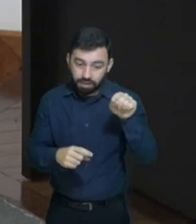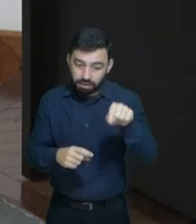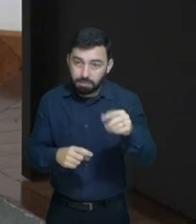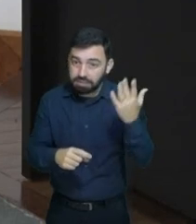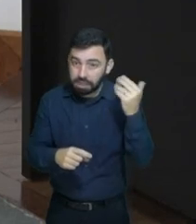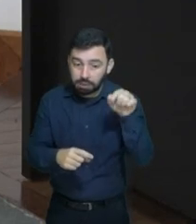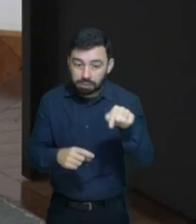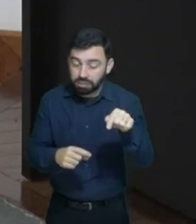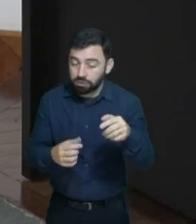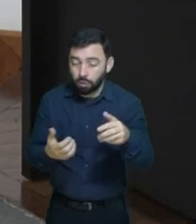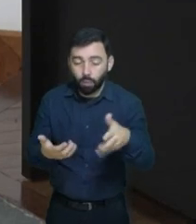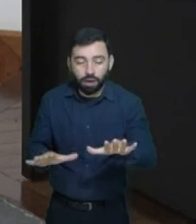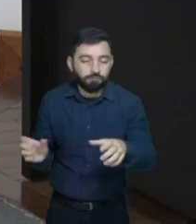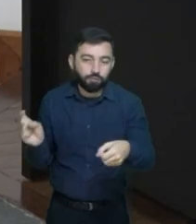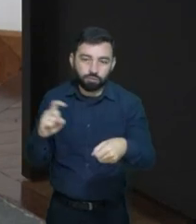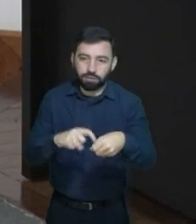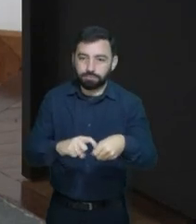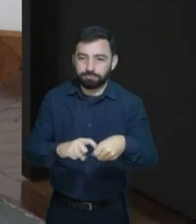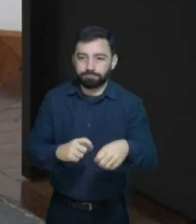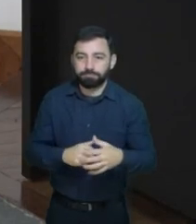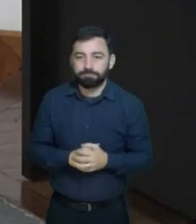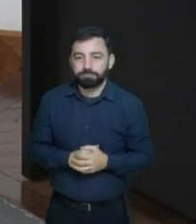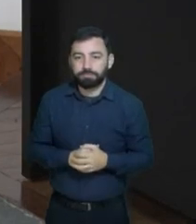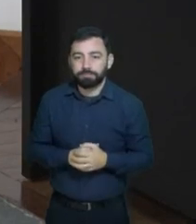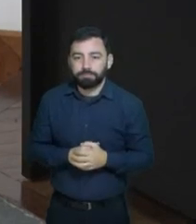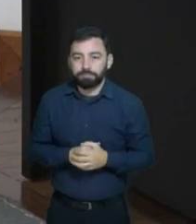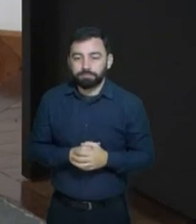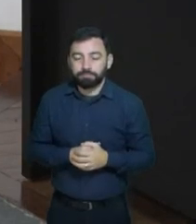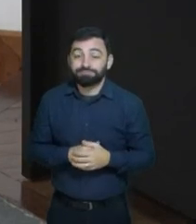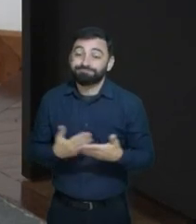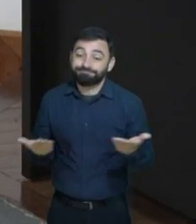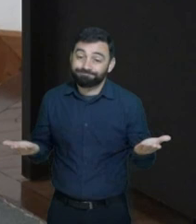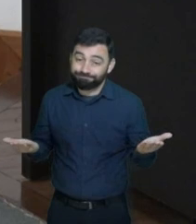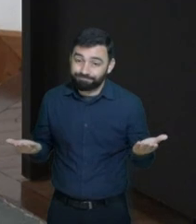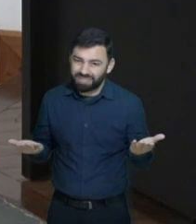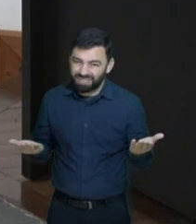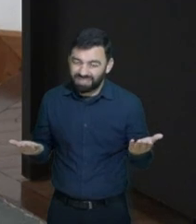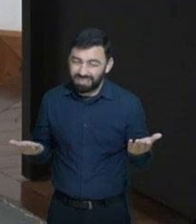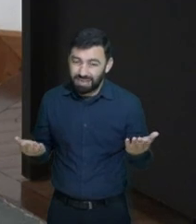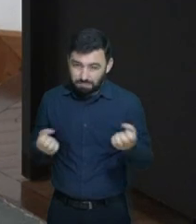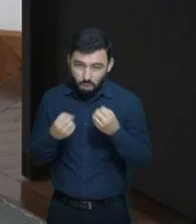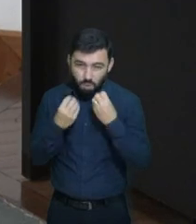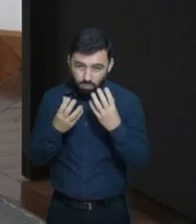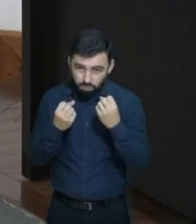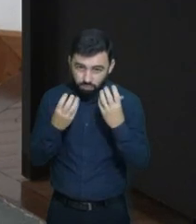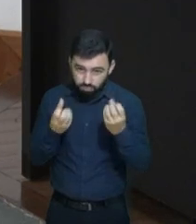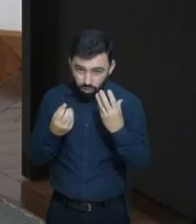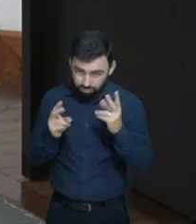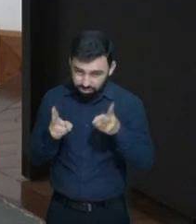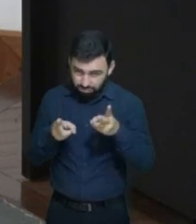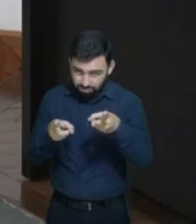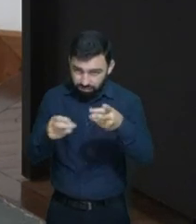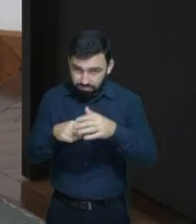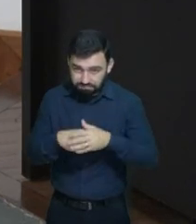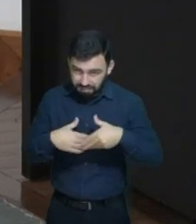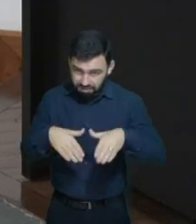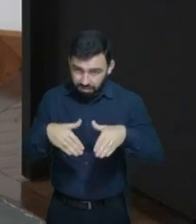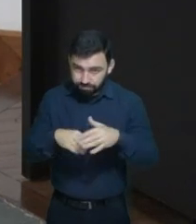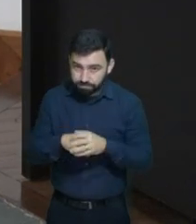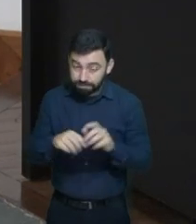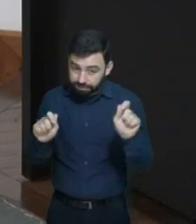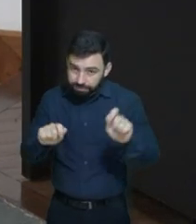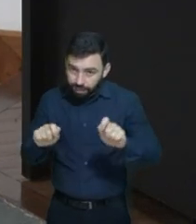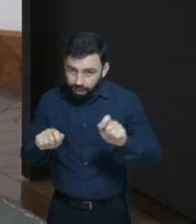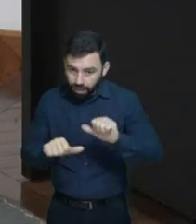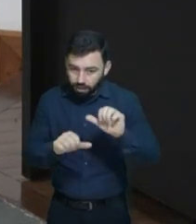dali. Tá? Então, esse preço é um preço que vale a pena a gente pagar esse preço? Tem